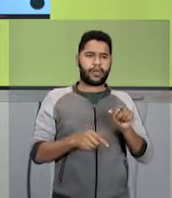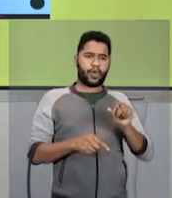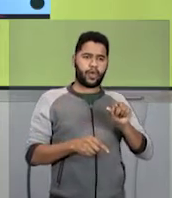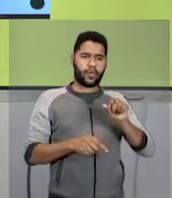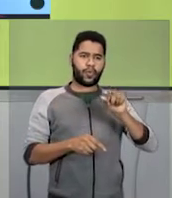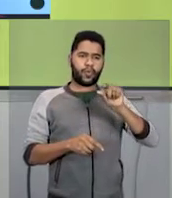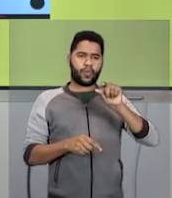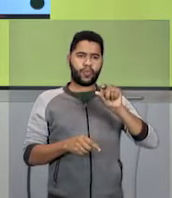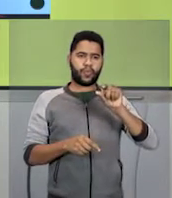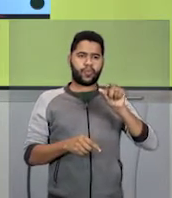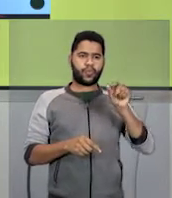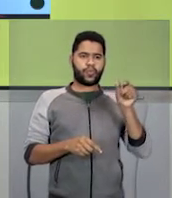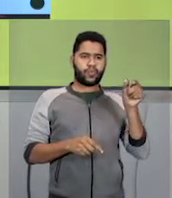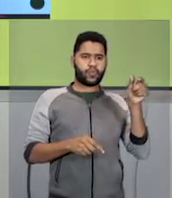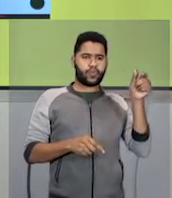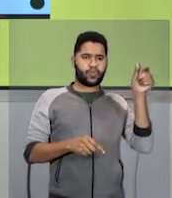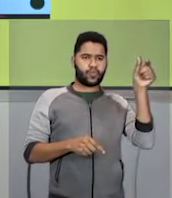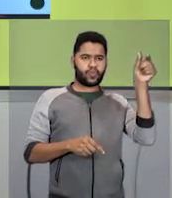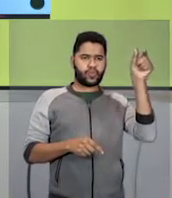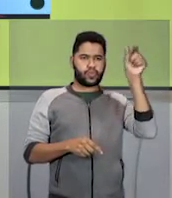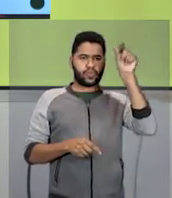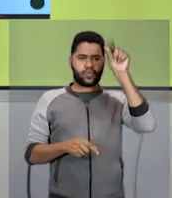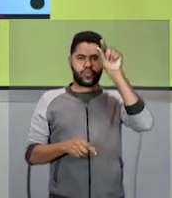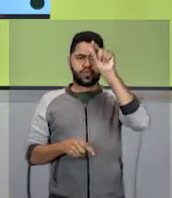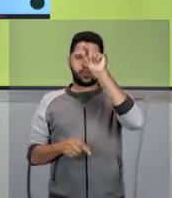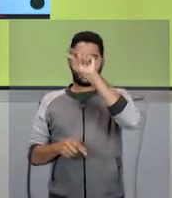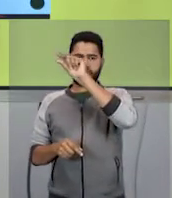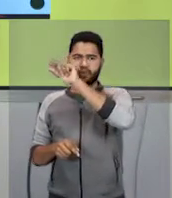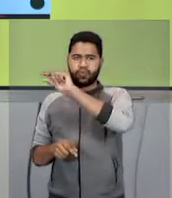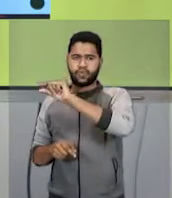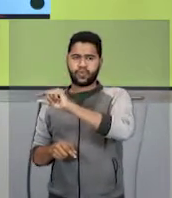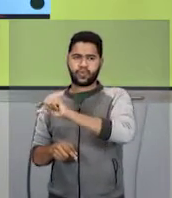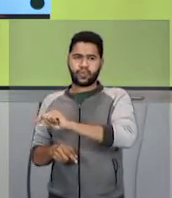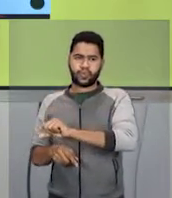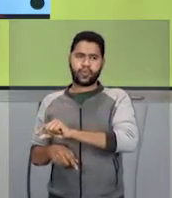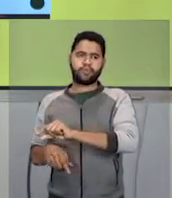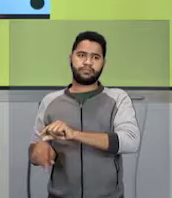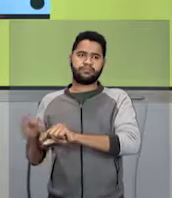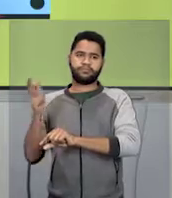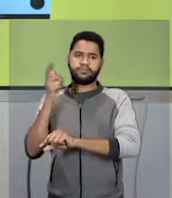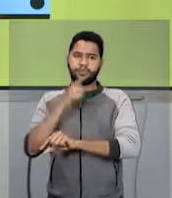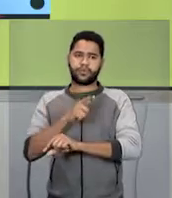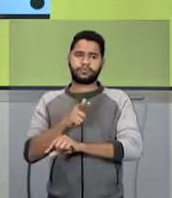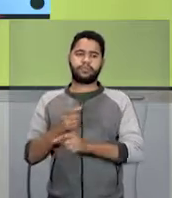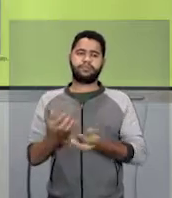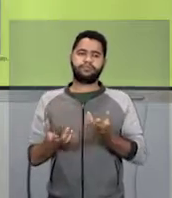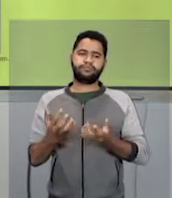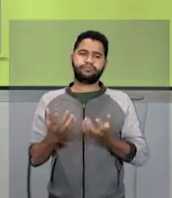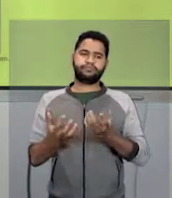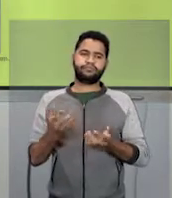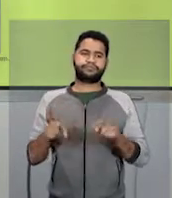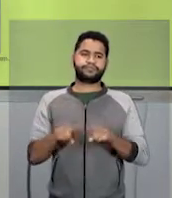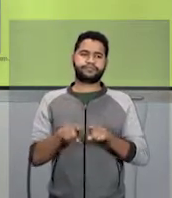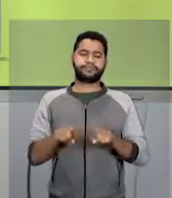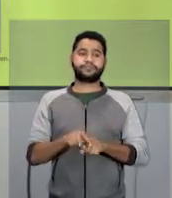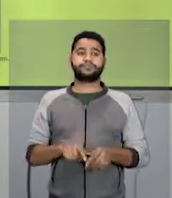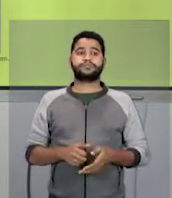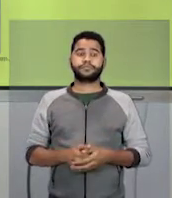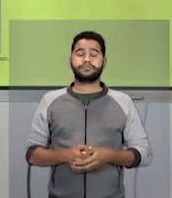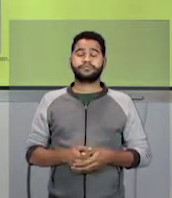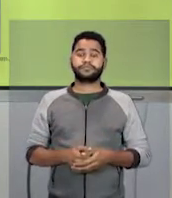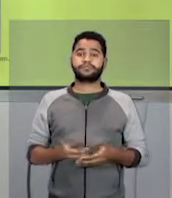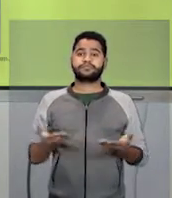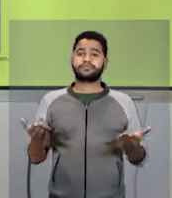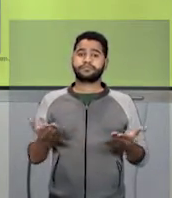consiga, através desse tubo, alcançar esse recipiente. Bom, agora a gente